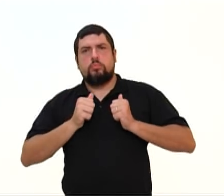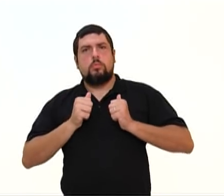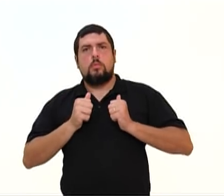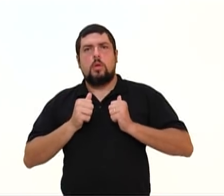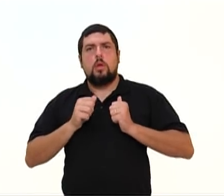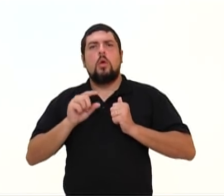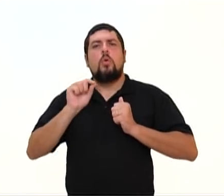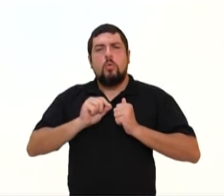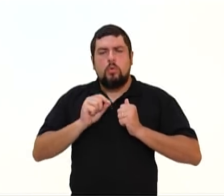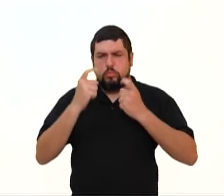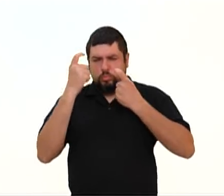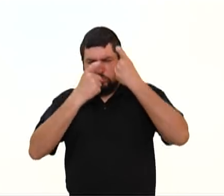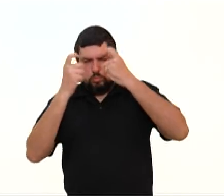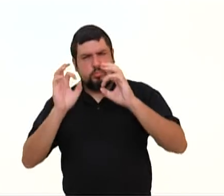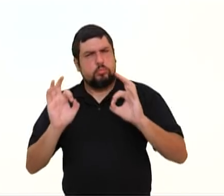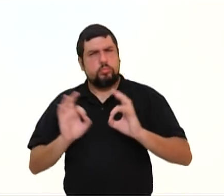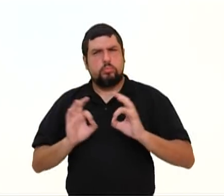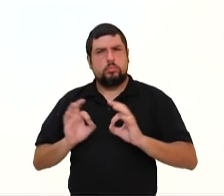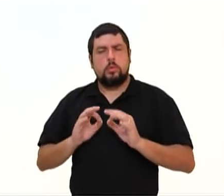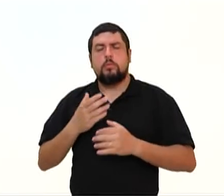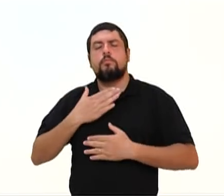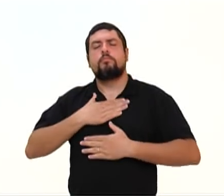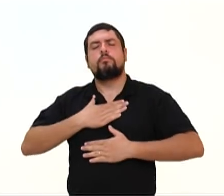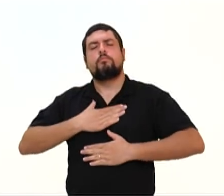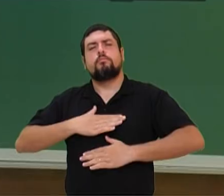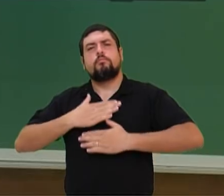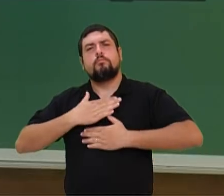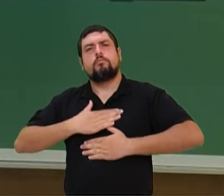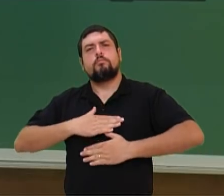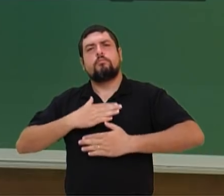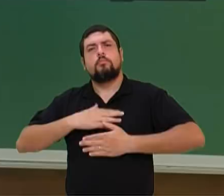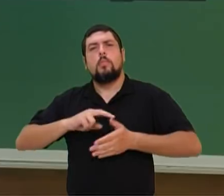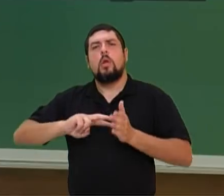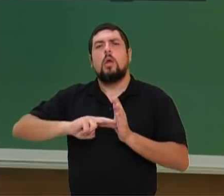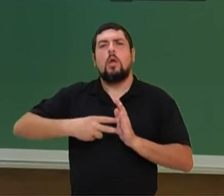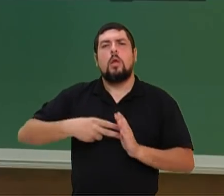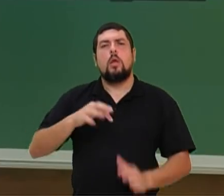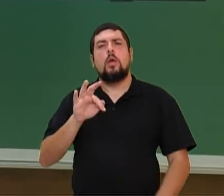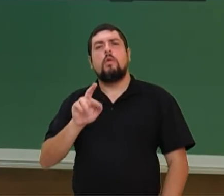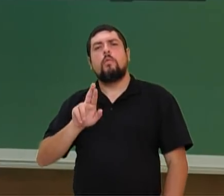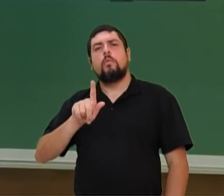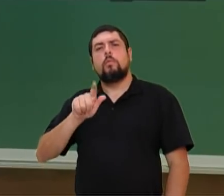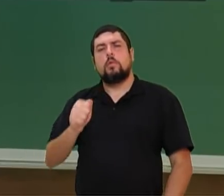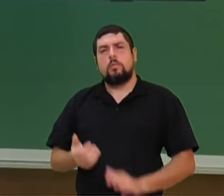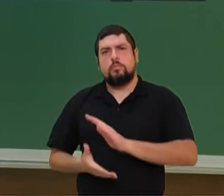na tranquilidade e na simplicidade. É a ideia da fuga, É não se preocupar com os